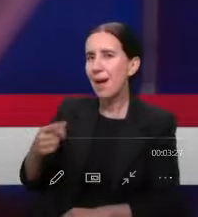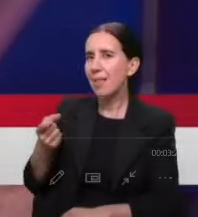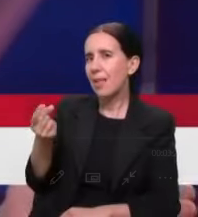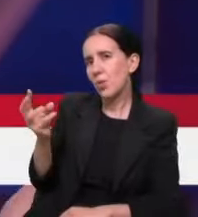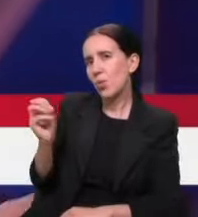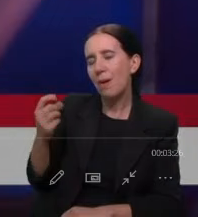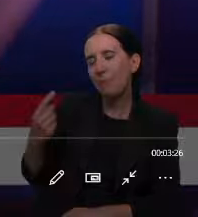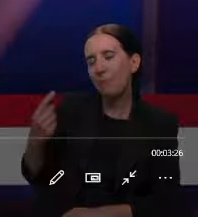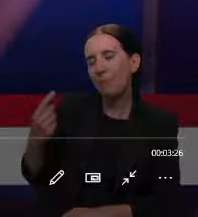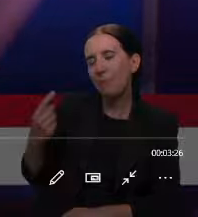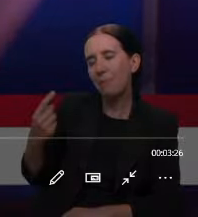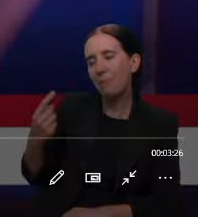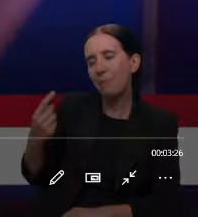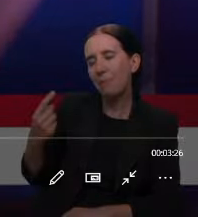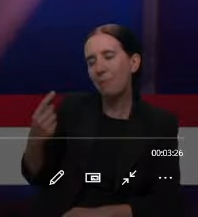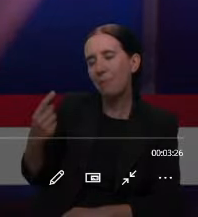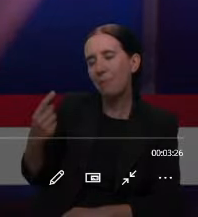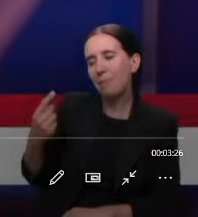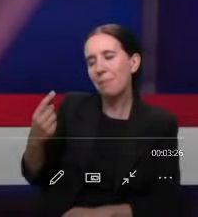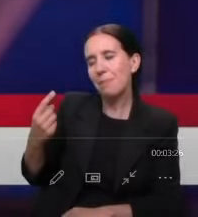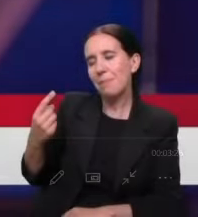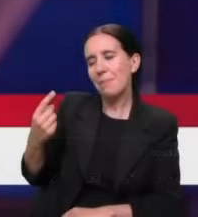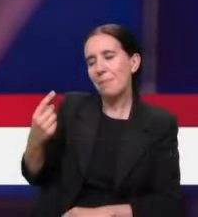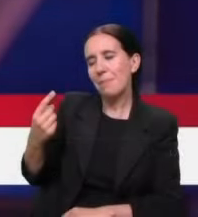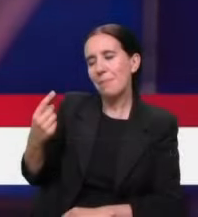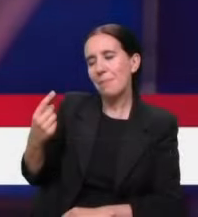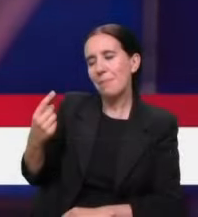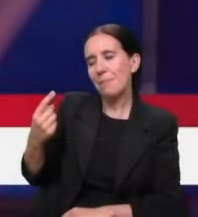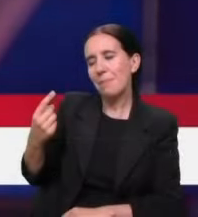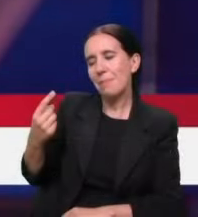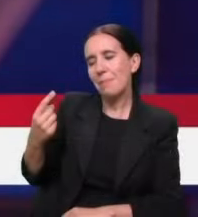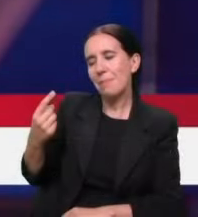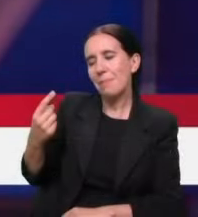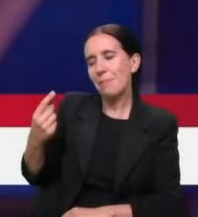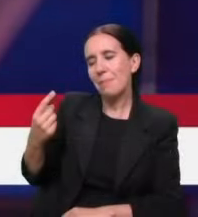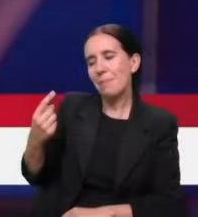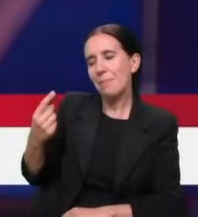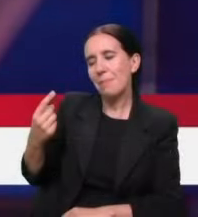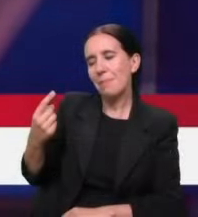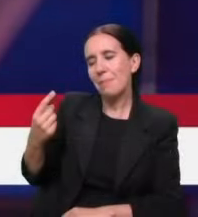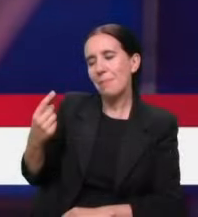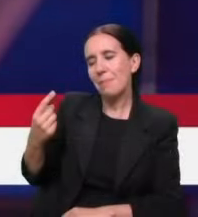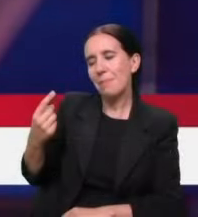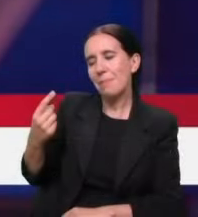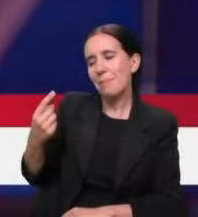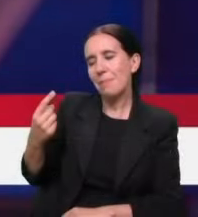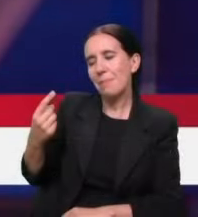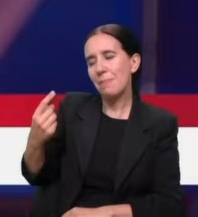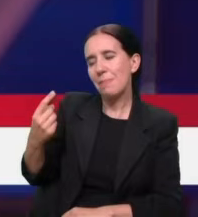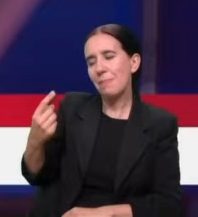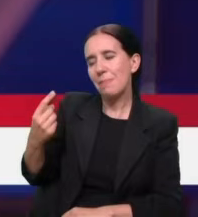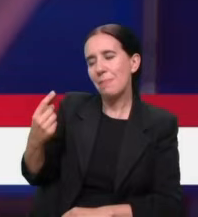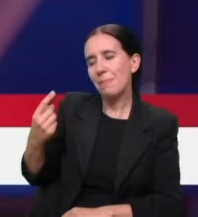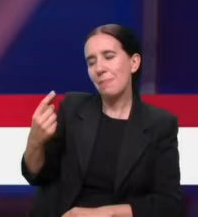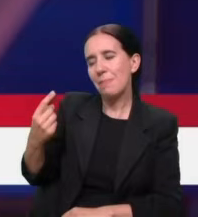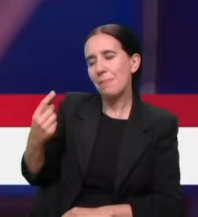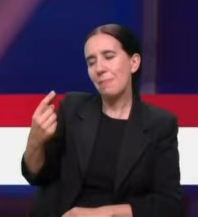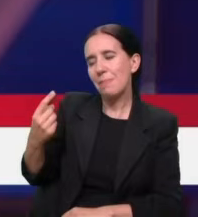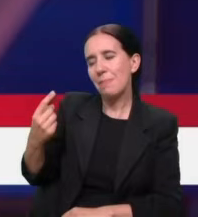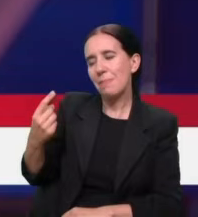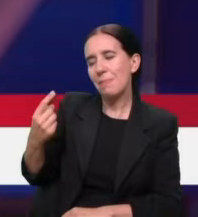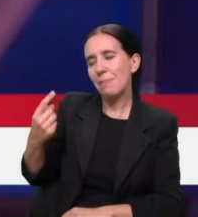há. O José Pinto Coelho, enfim, duas coisas podem ser verdade ao mesmo tempo. Eu não concordo com a abolição do direito